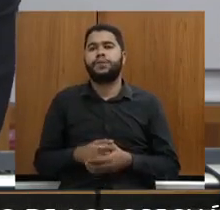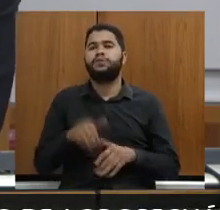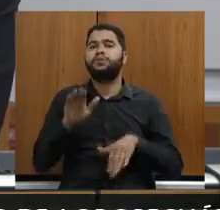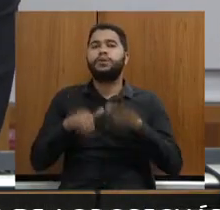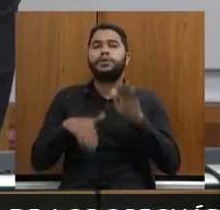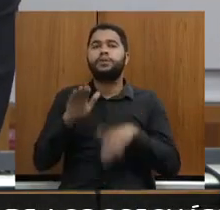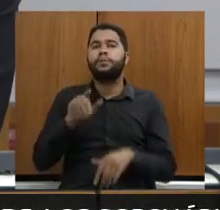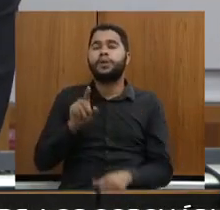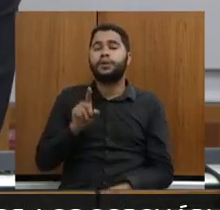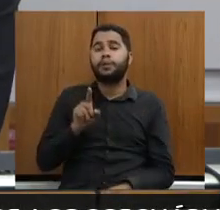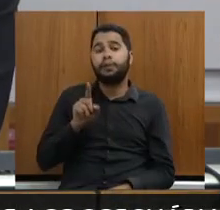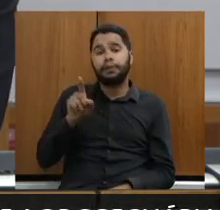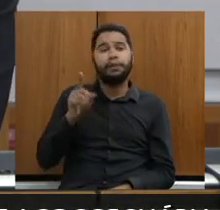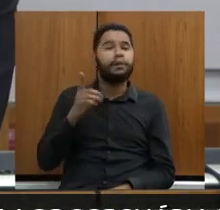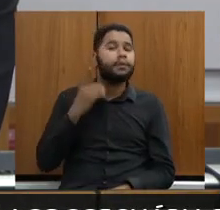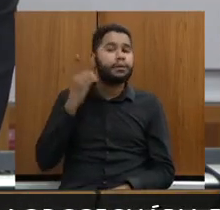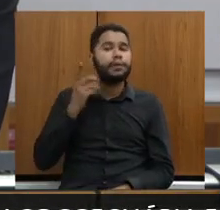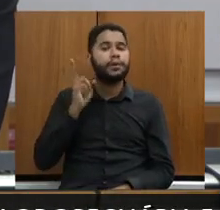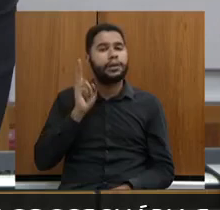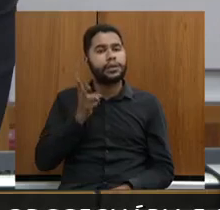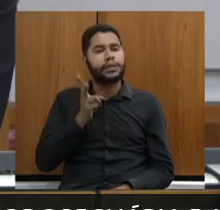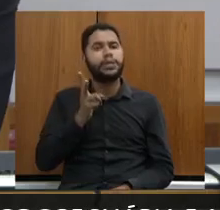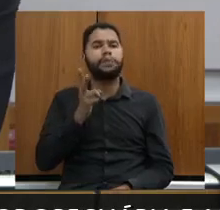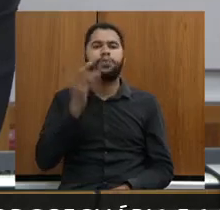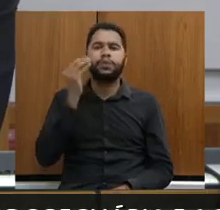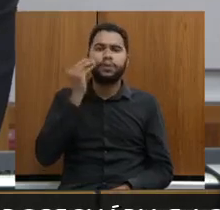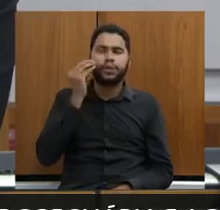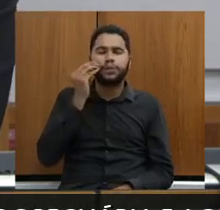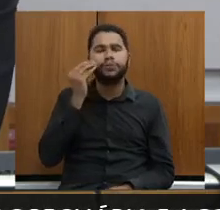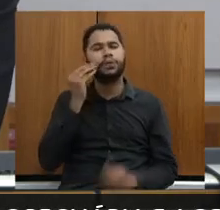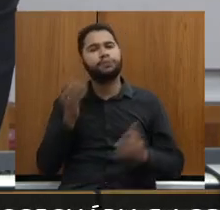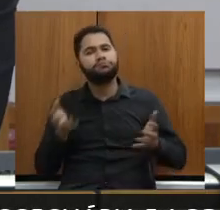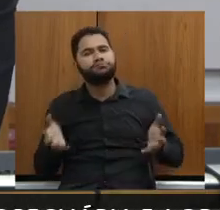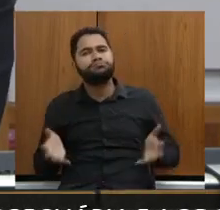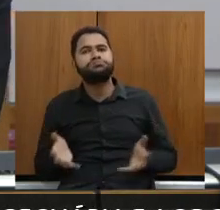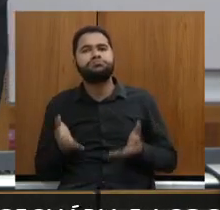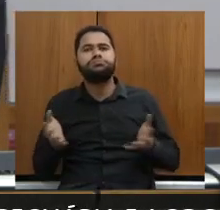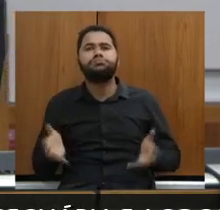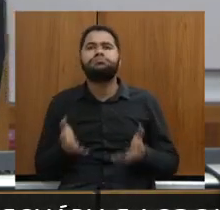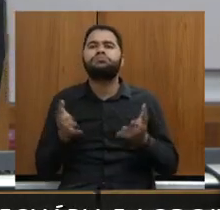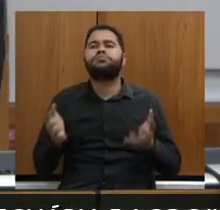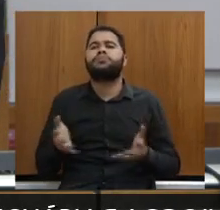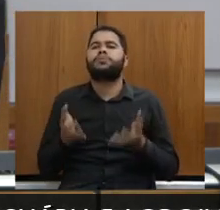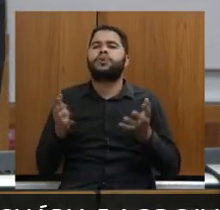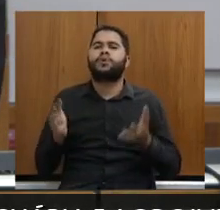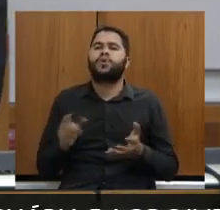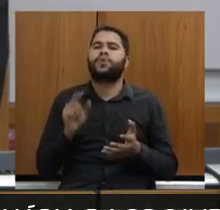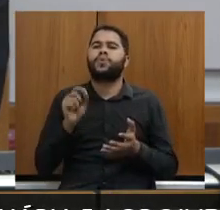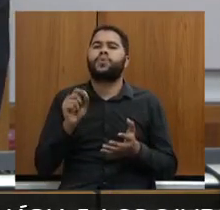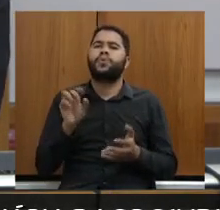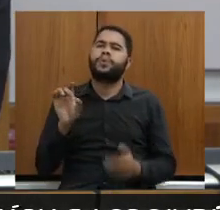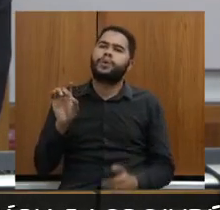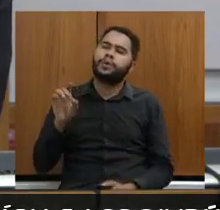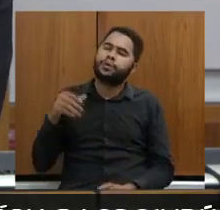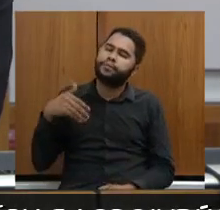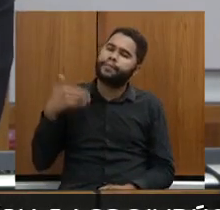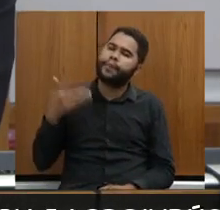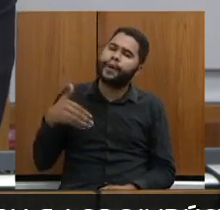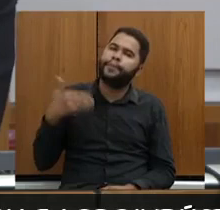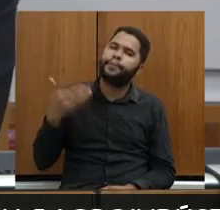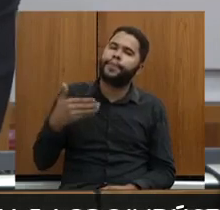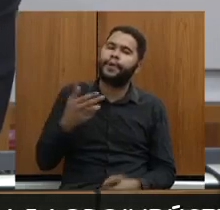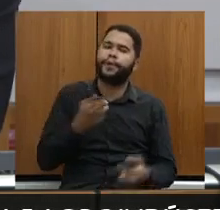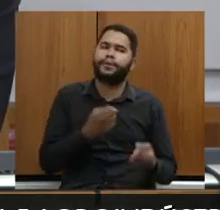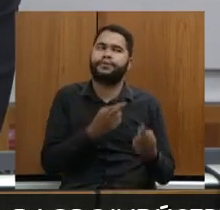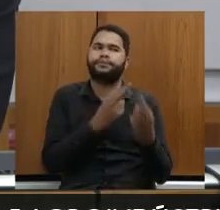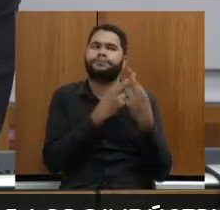dependem deste Deputado aqui a gente vai estar sempre buscando impulsionando é dando incentivos que cada vez mais